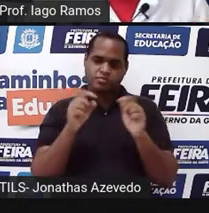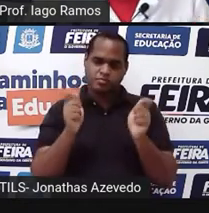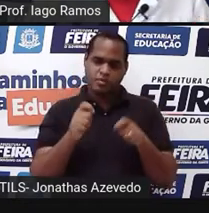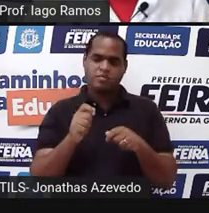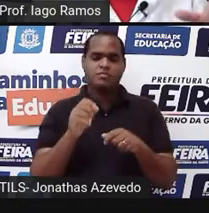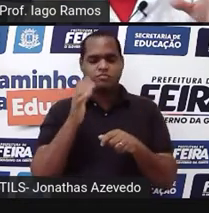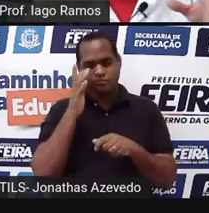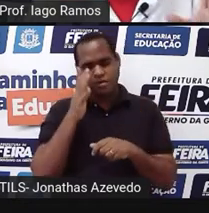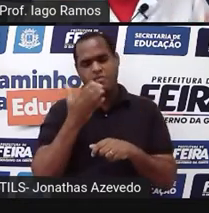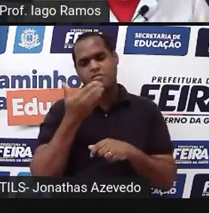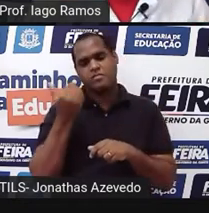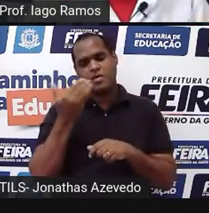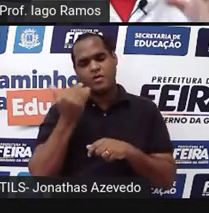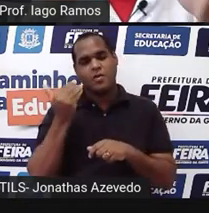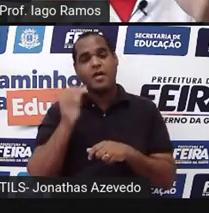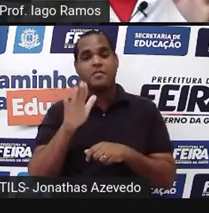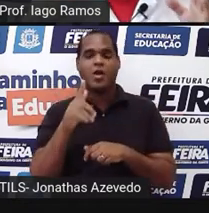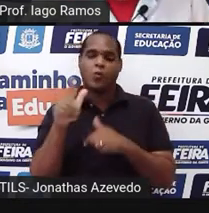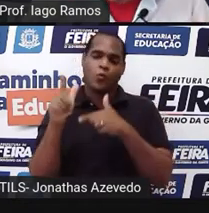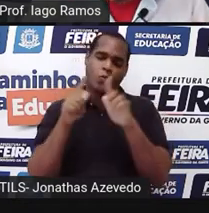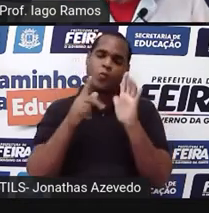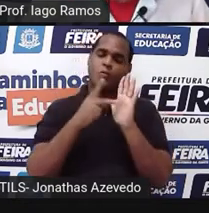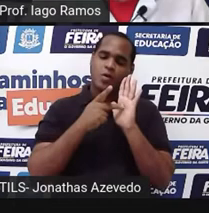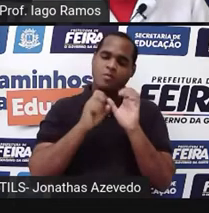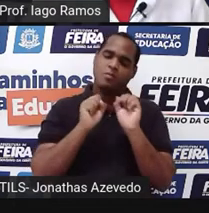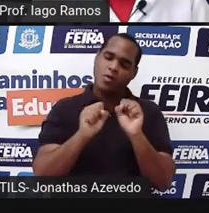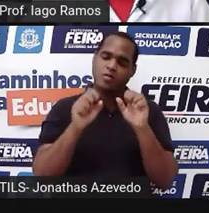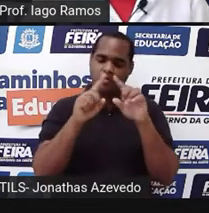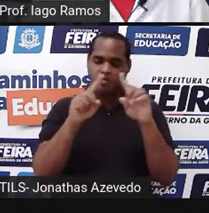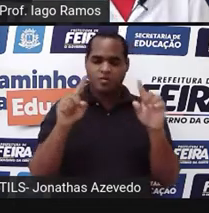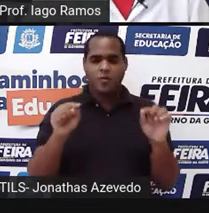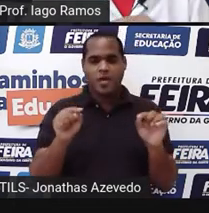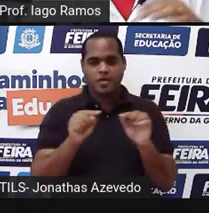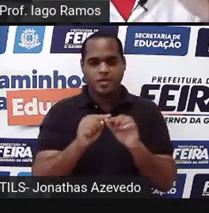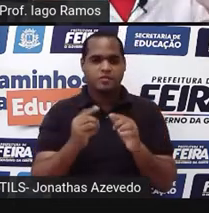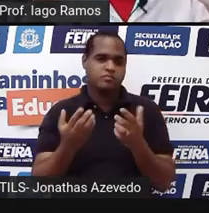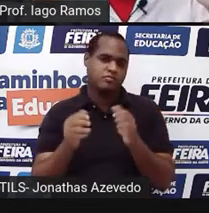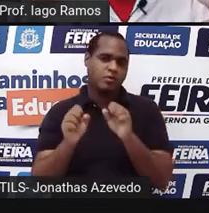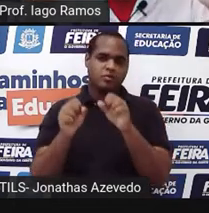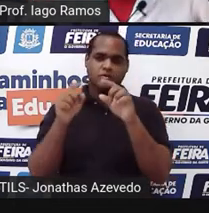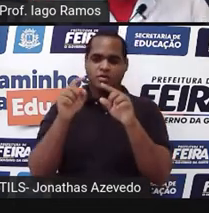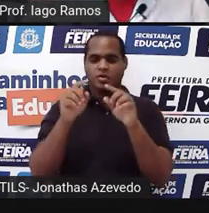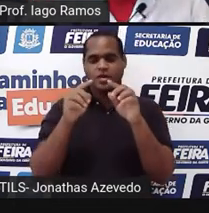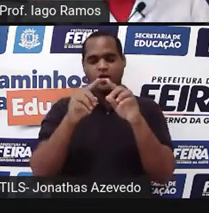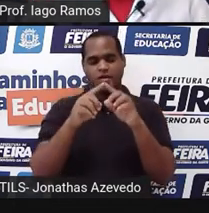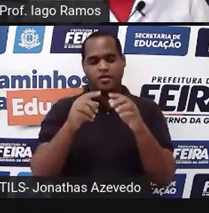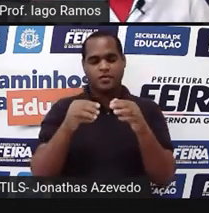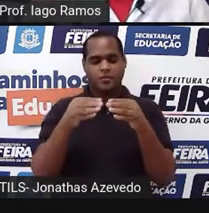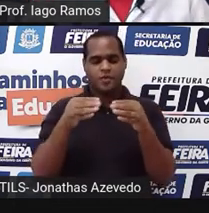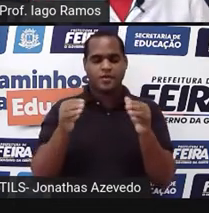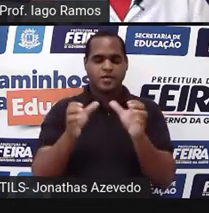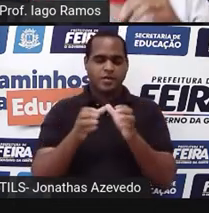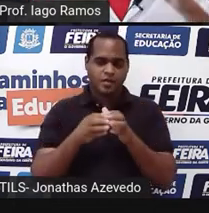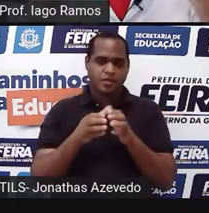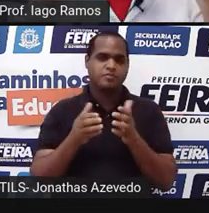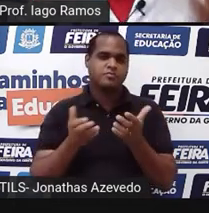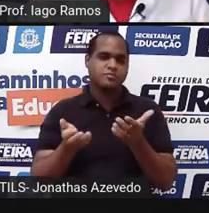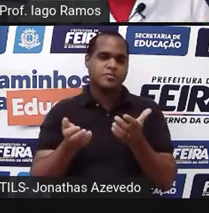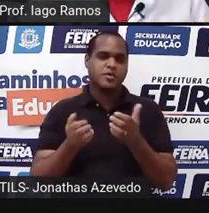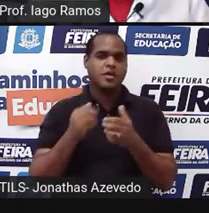com qualquer figura geométrica. Pode ser qualquer quadrilátero, pode ser